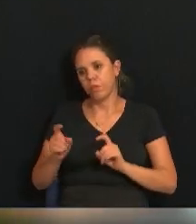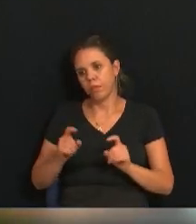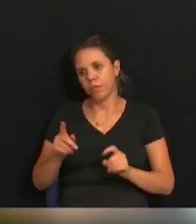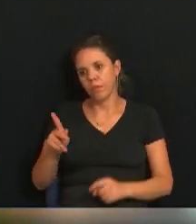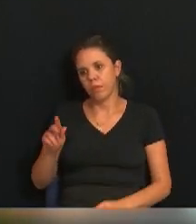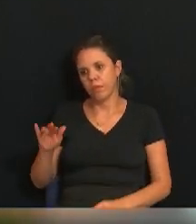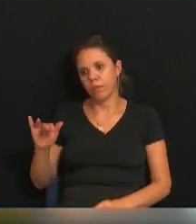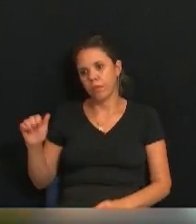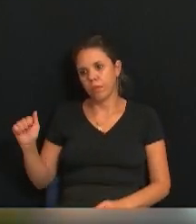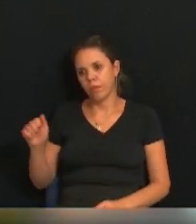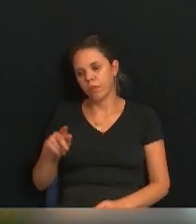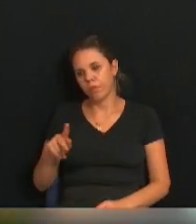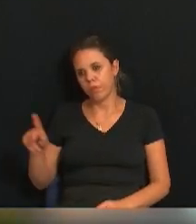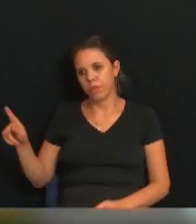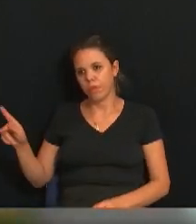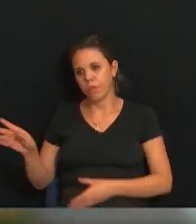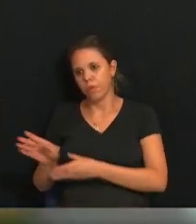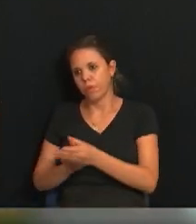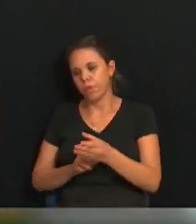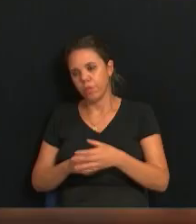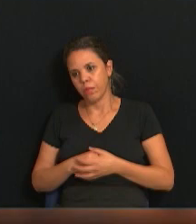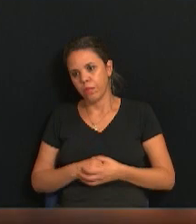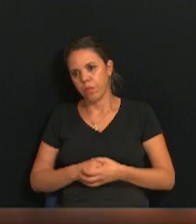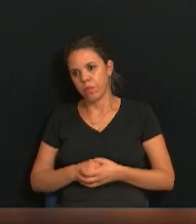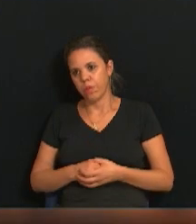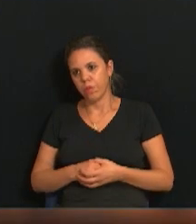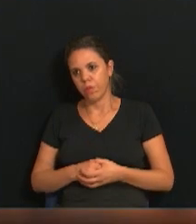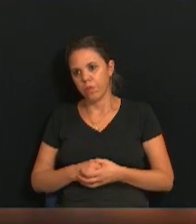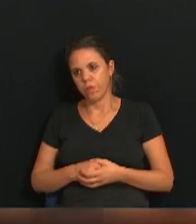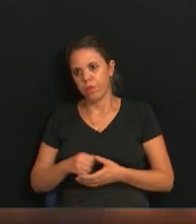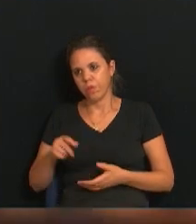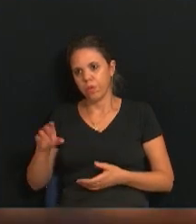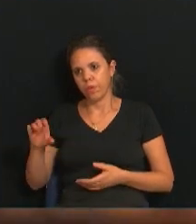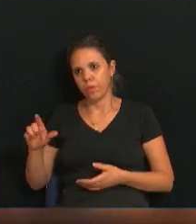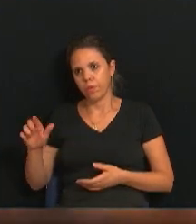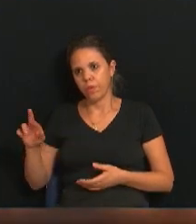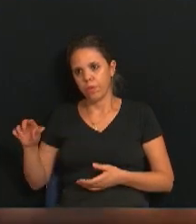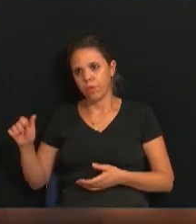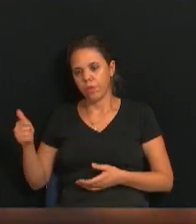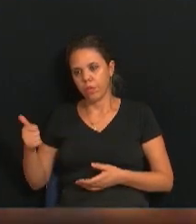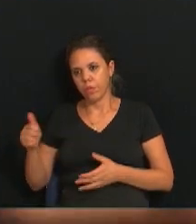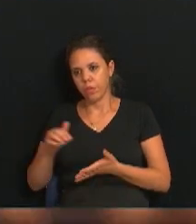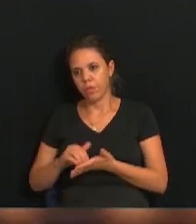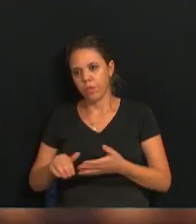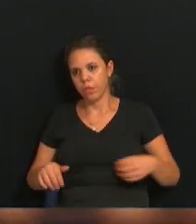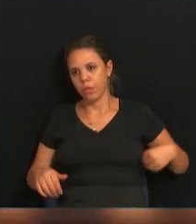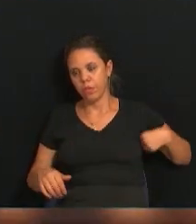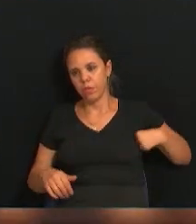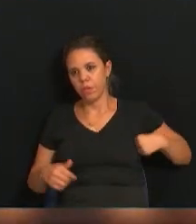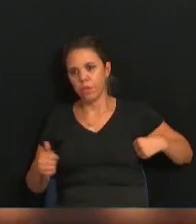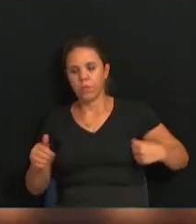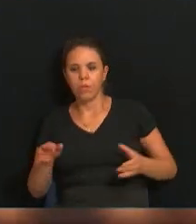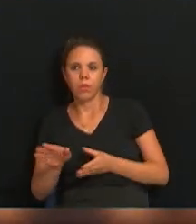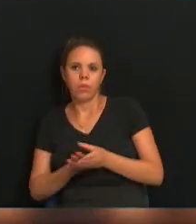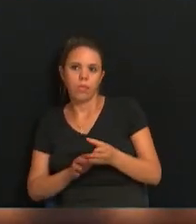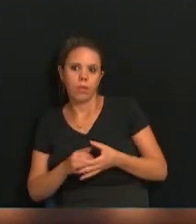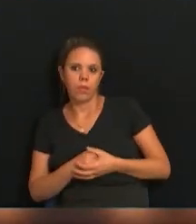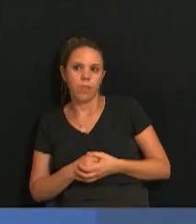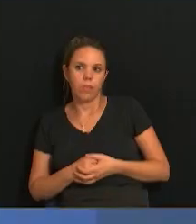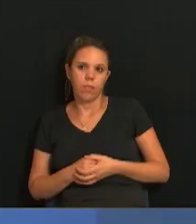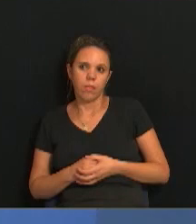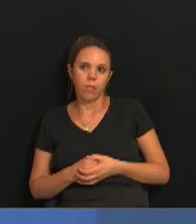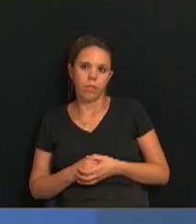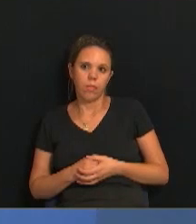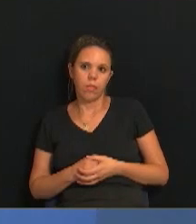Tasca, presidente do Conselho Municipal do Idoso, e Carla Borg, primeira secretária do Conselho Municipal do Idoso.